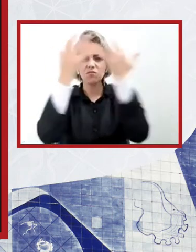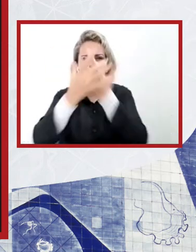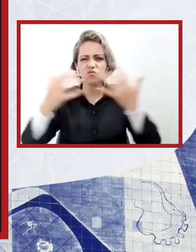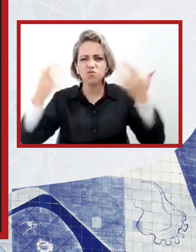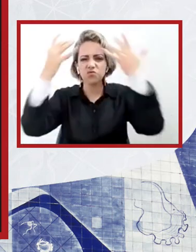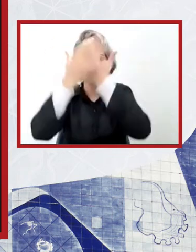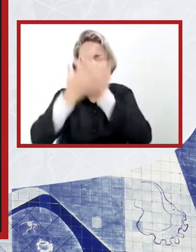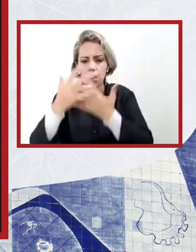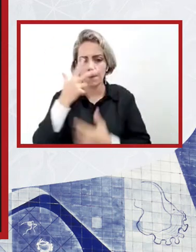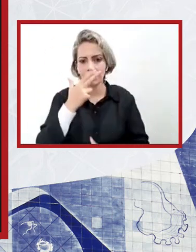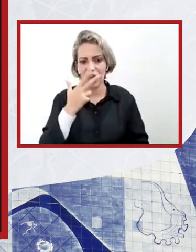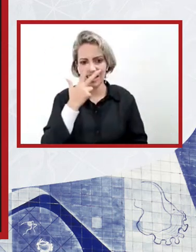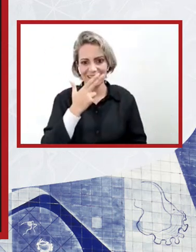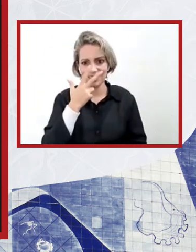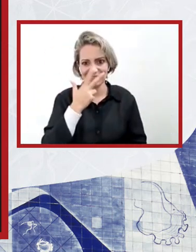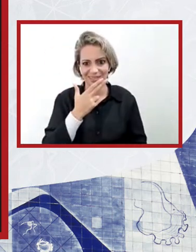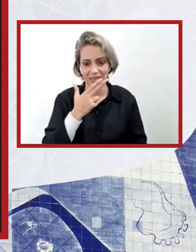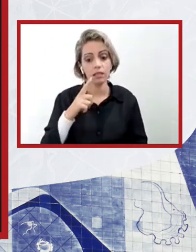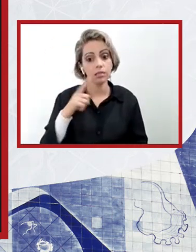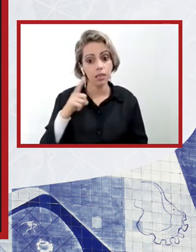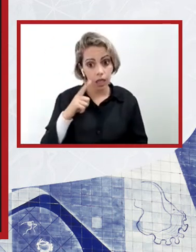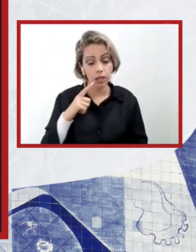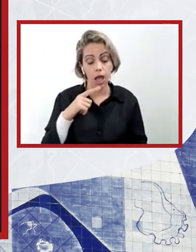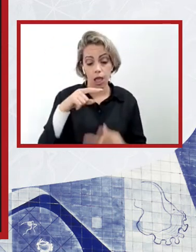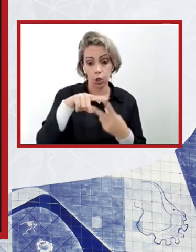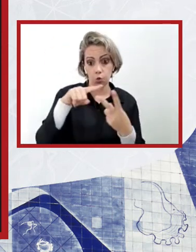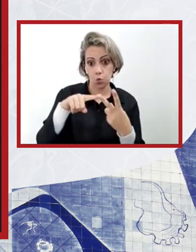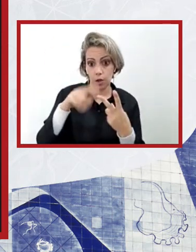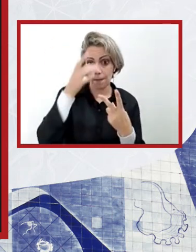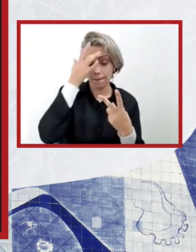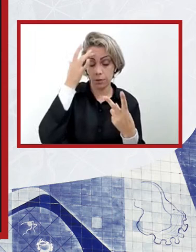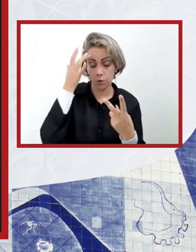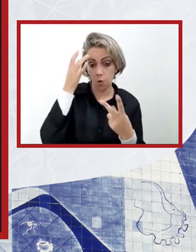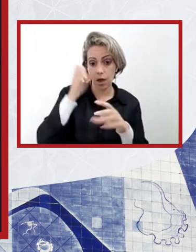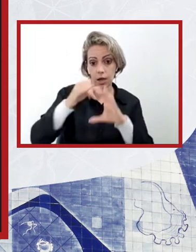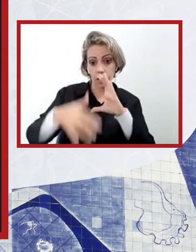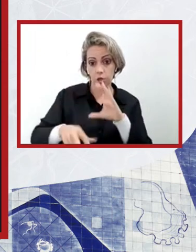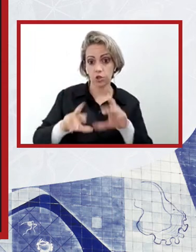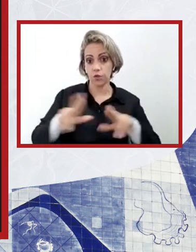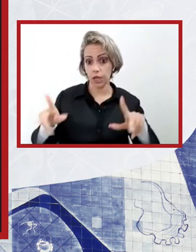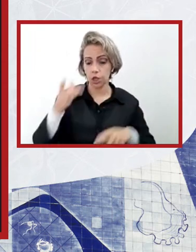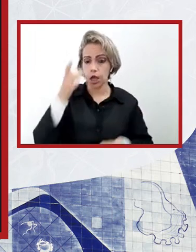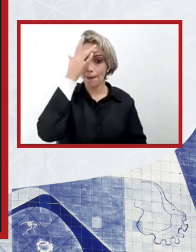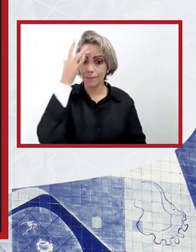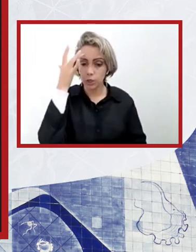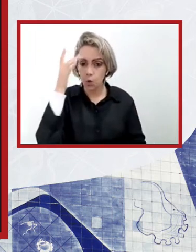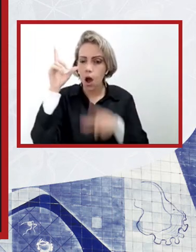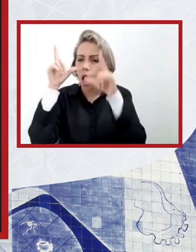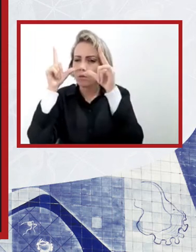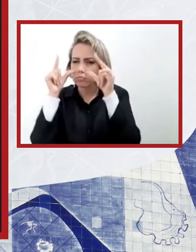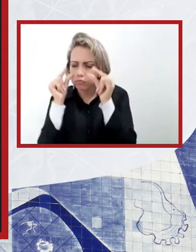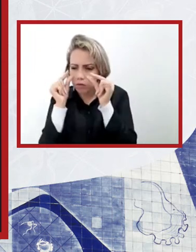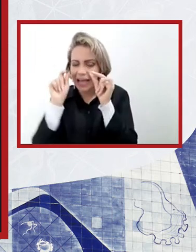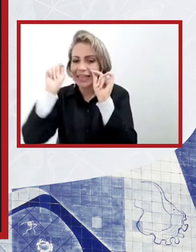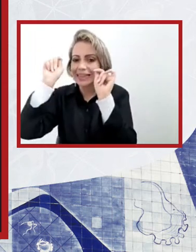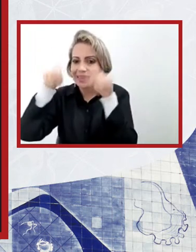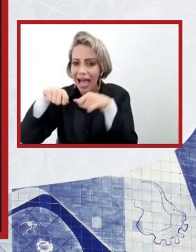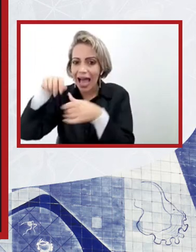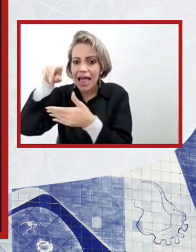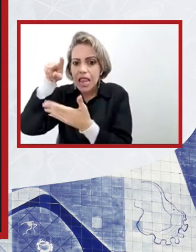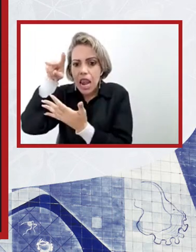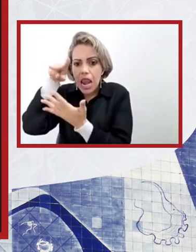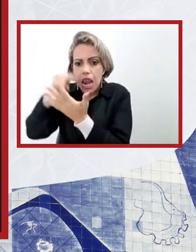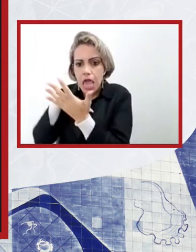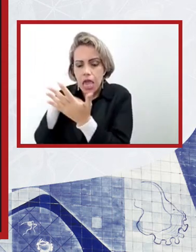essas pessoas têm características bem diferentes. Quem tem visão, quem tem baixa visão, ela enxerga o mundo. Ela pode